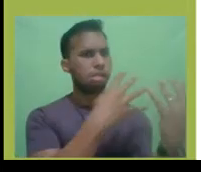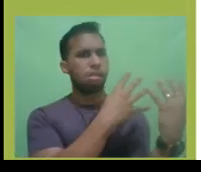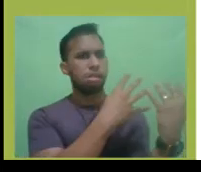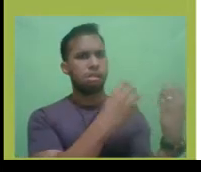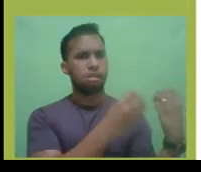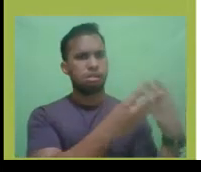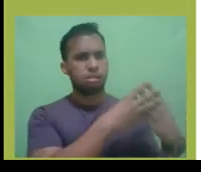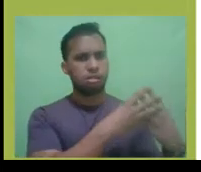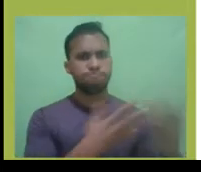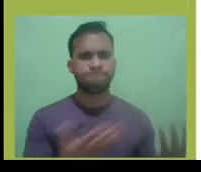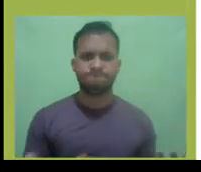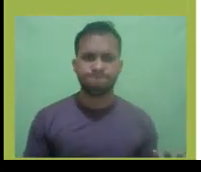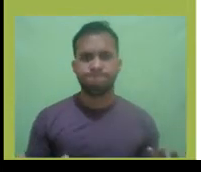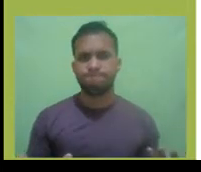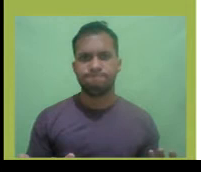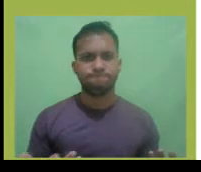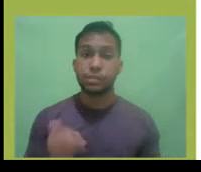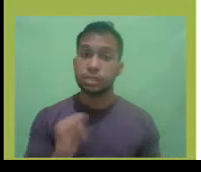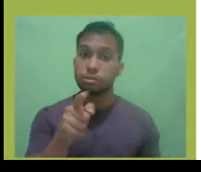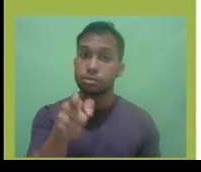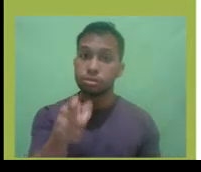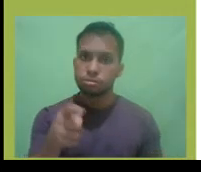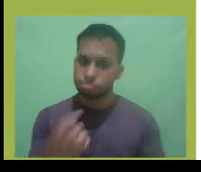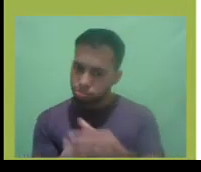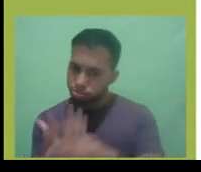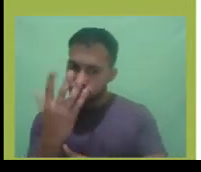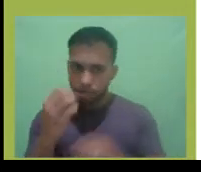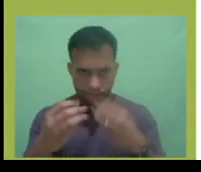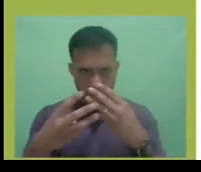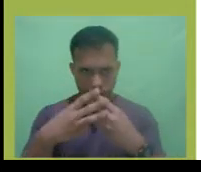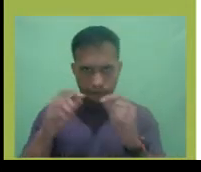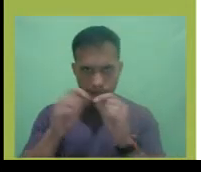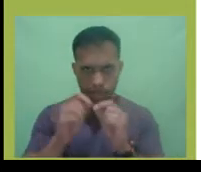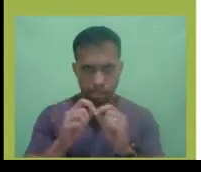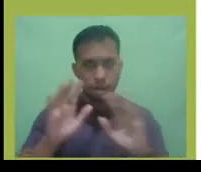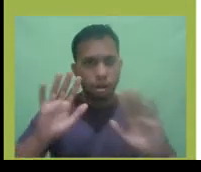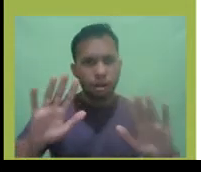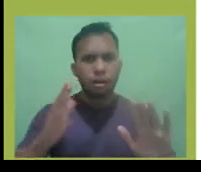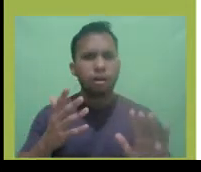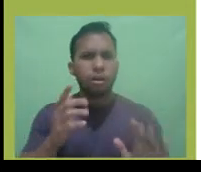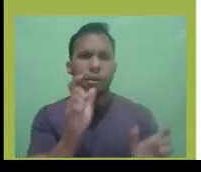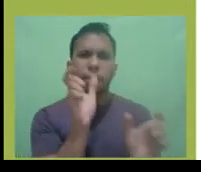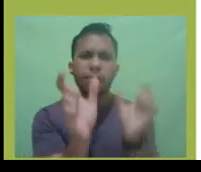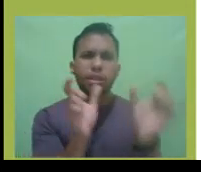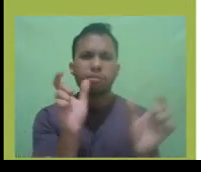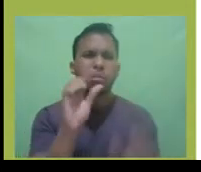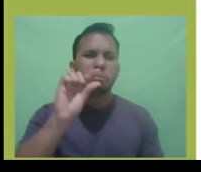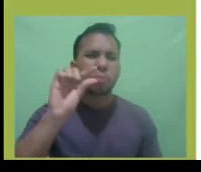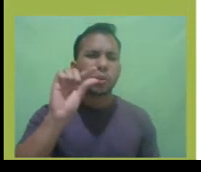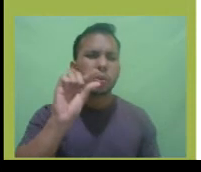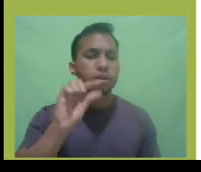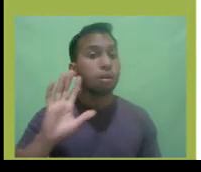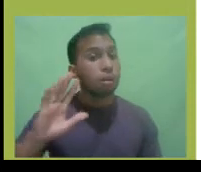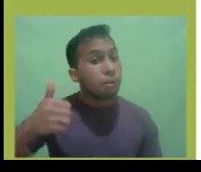Então, se for fazer slides na sua apresentação, procure usar poucas palavras e dê preferência a